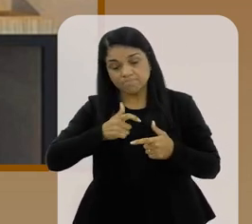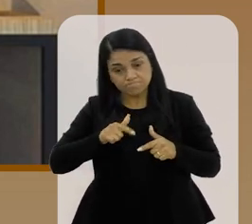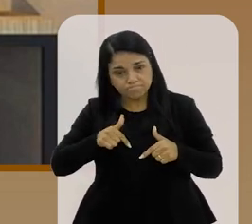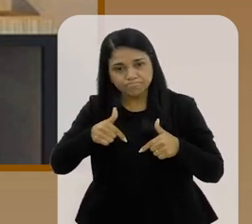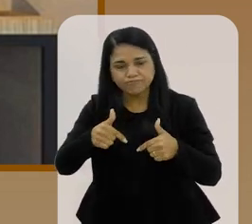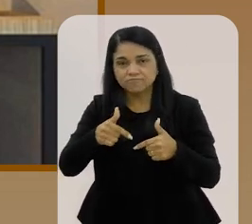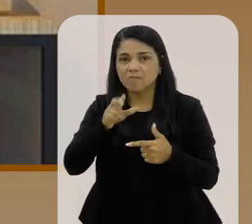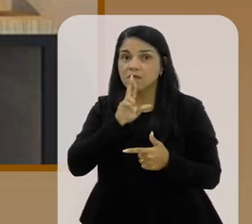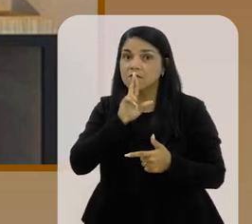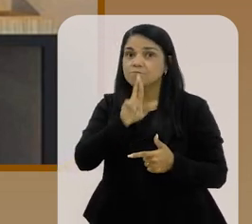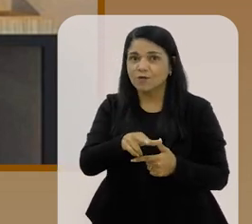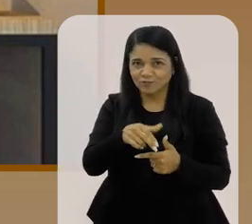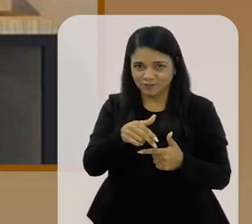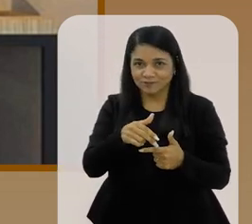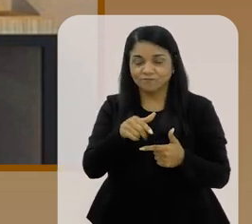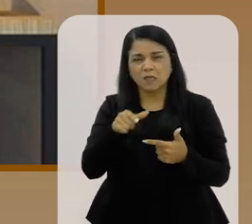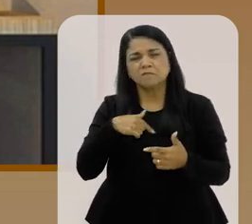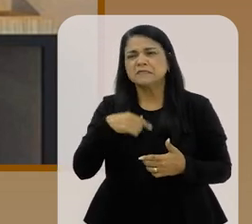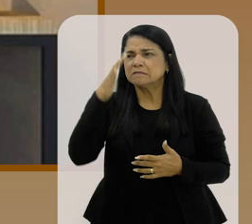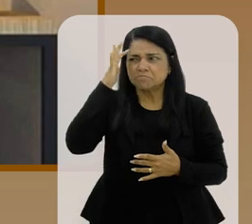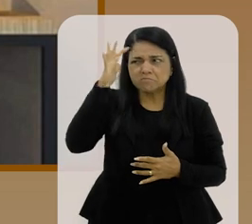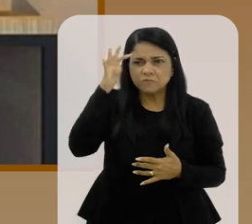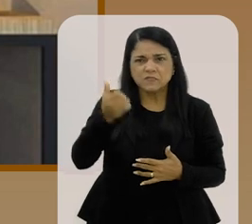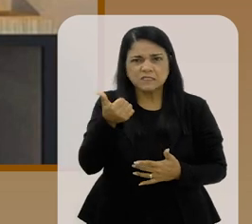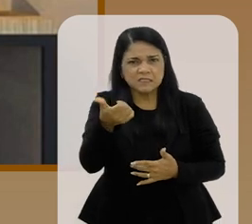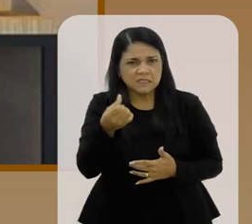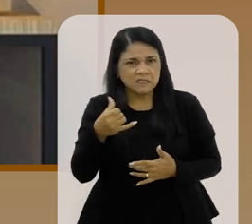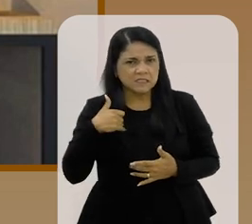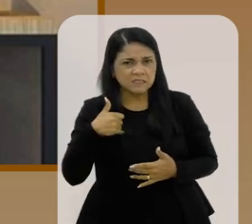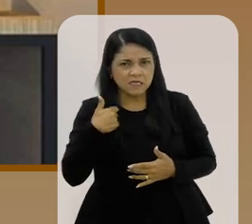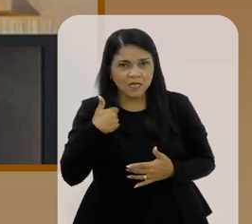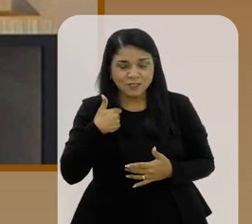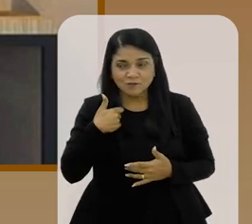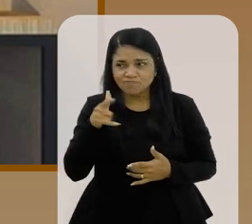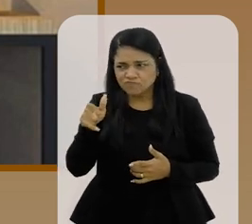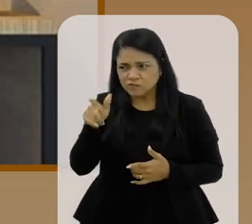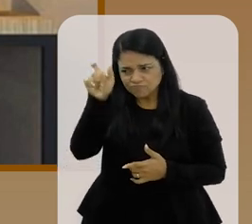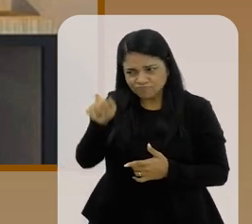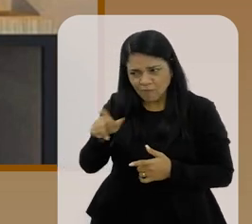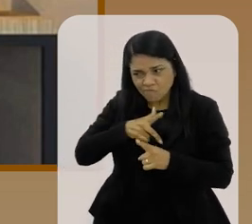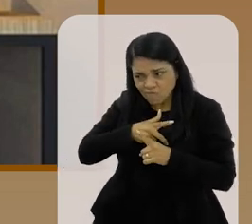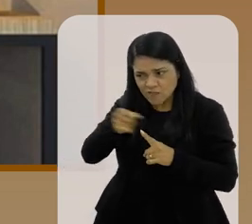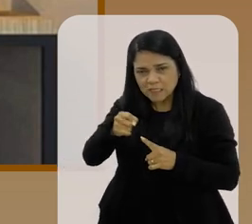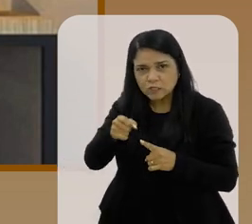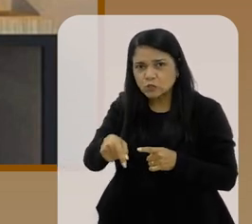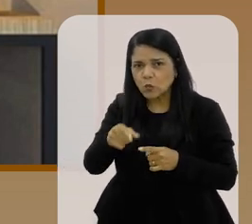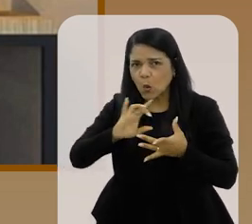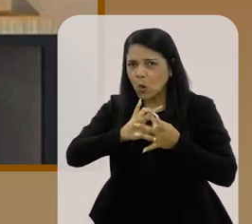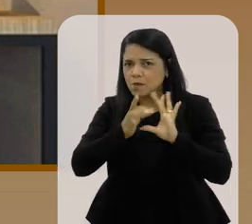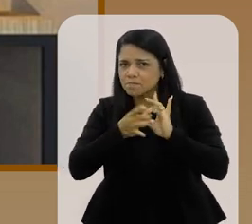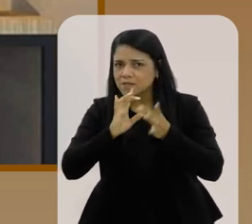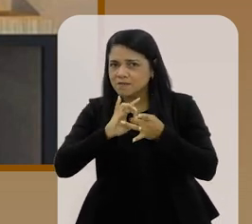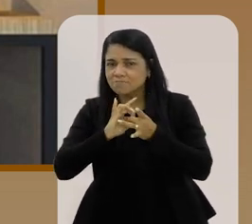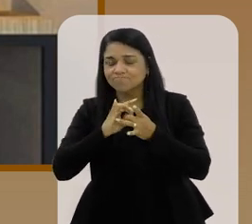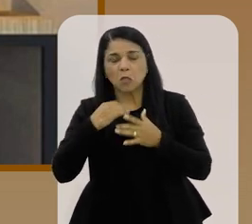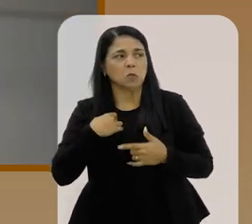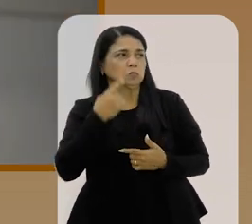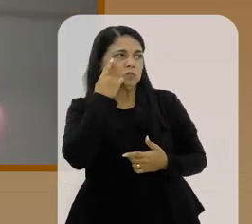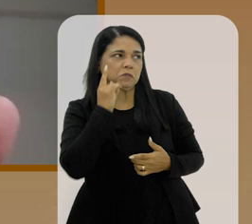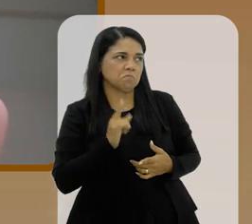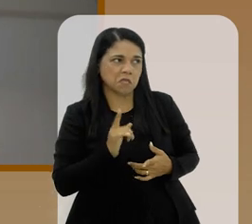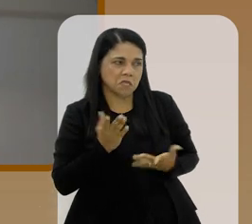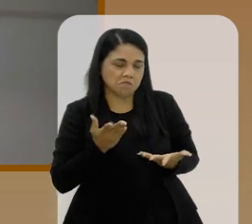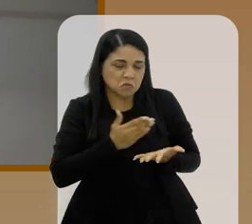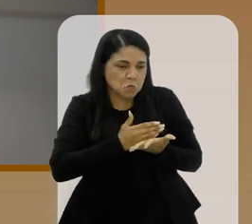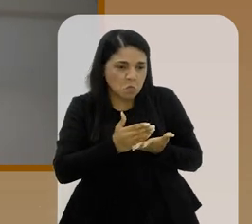se sairia. Mas você imaginava que aos 16 anos você seria o vencedor dessa Olimpíada? No início eu